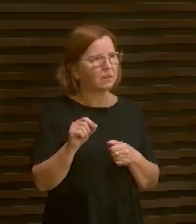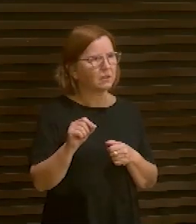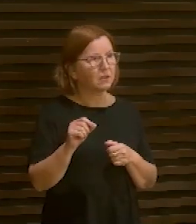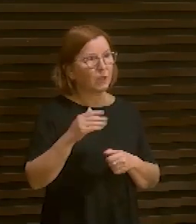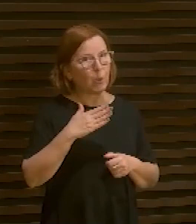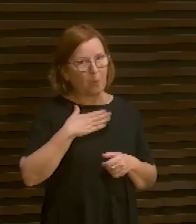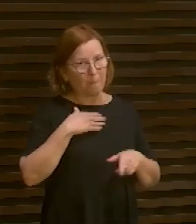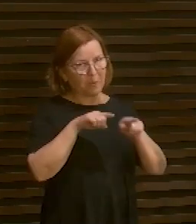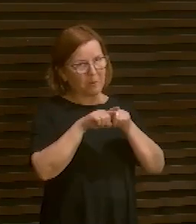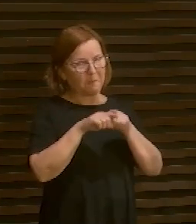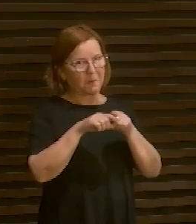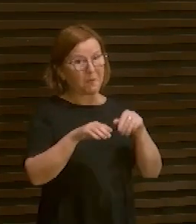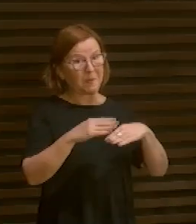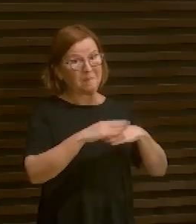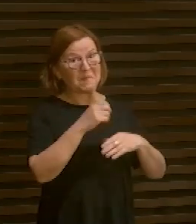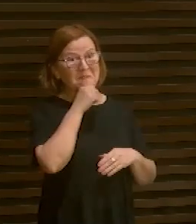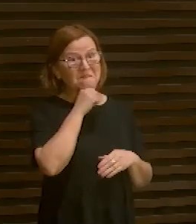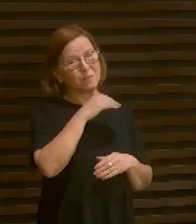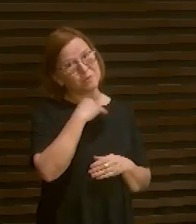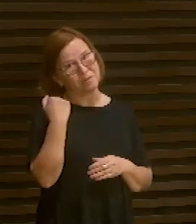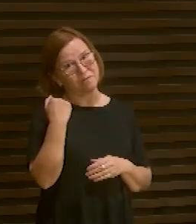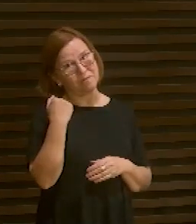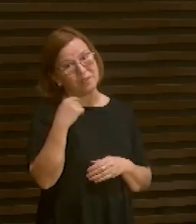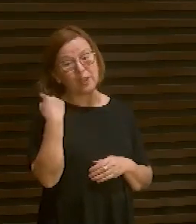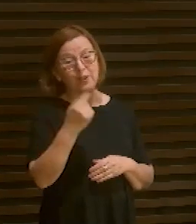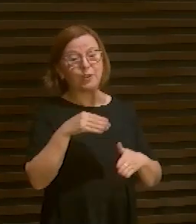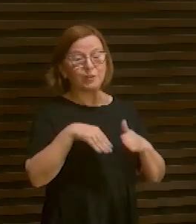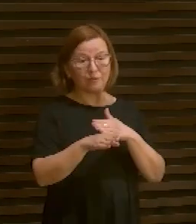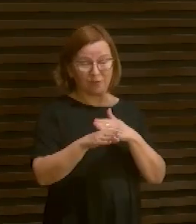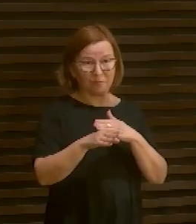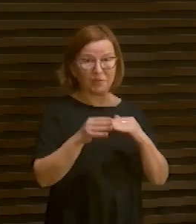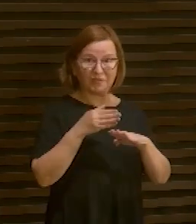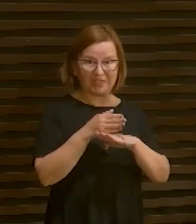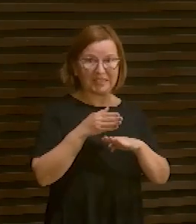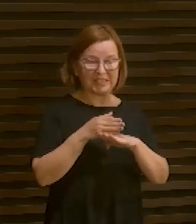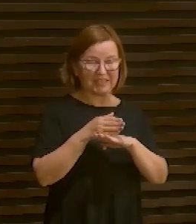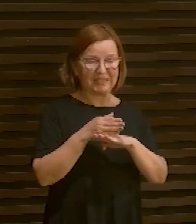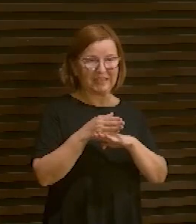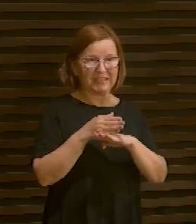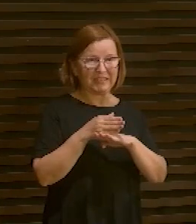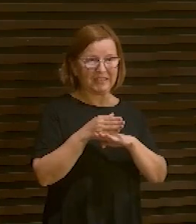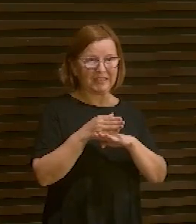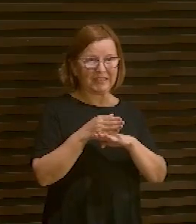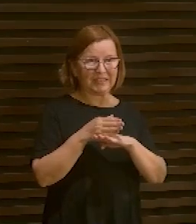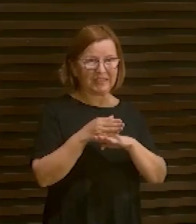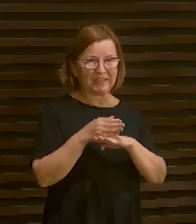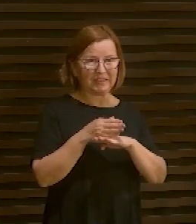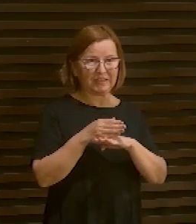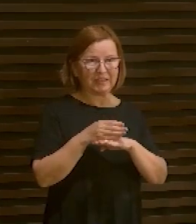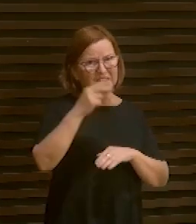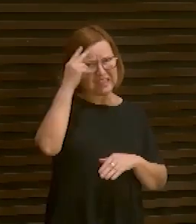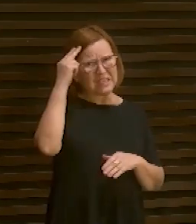meu irmão mais velho morreu, e nós fomos fazer uma visita à história